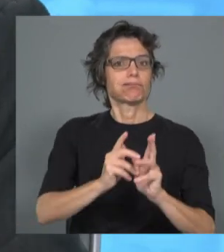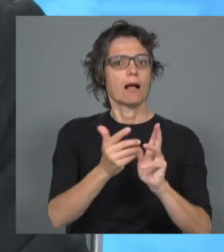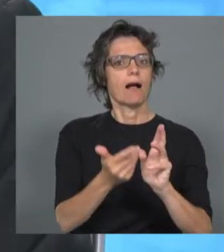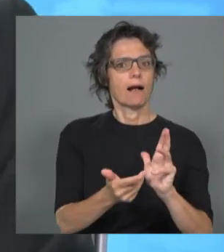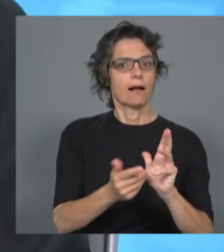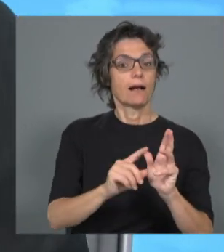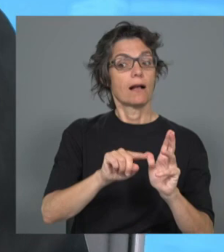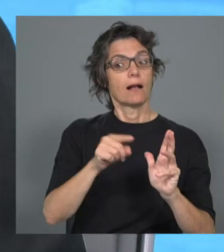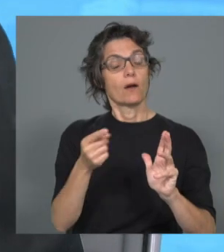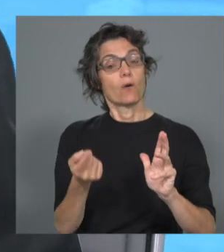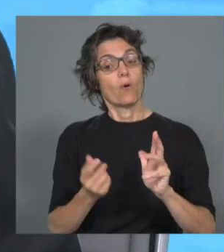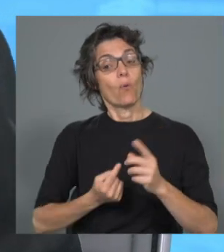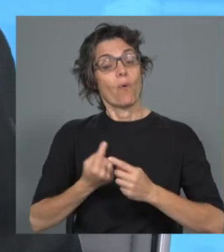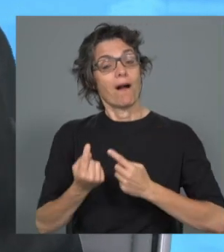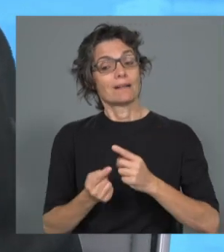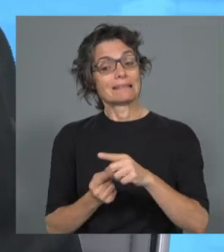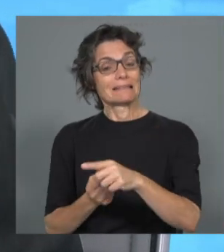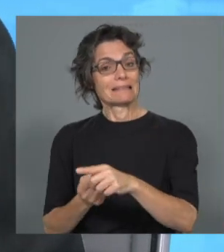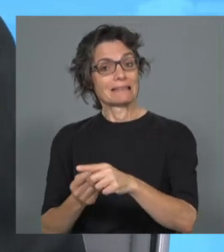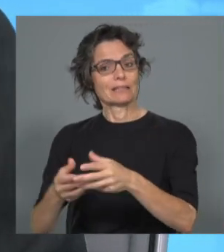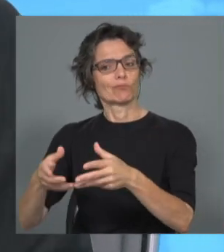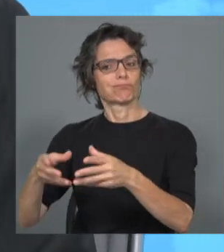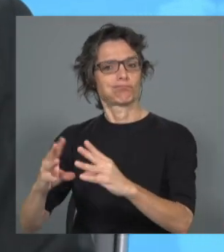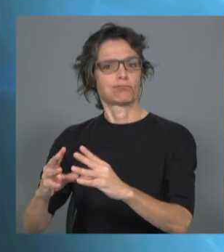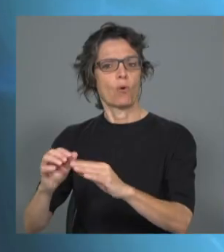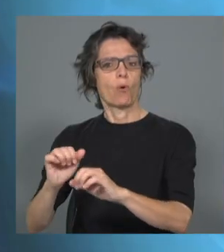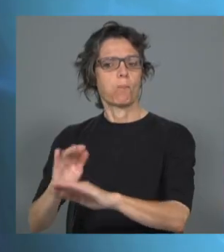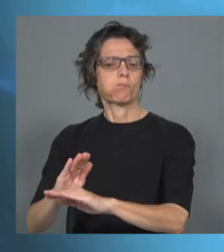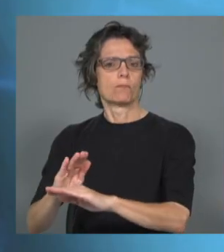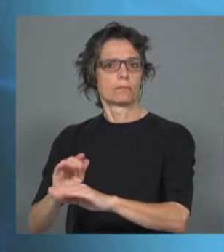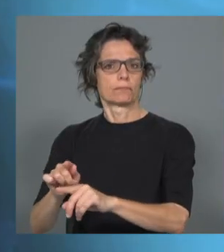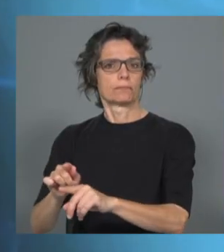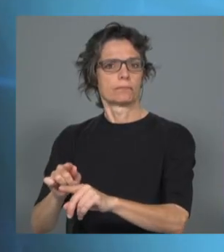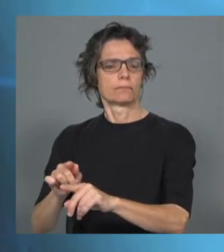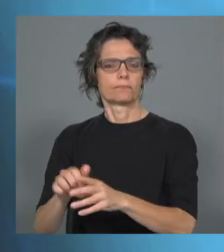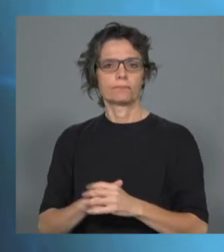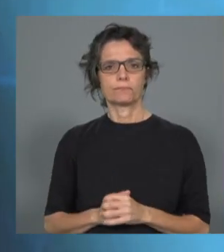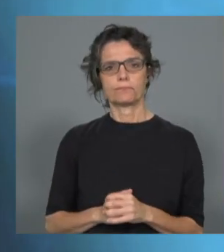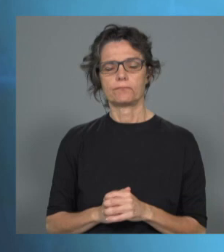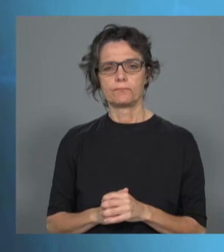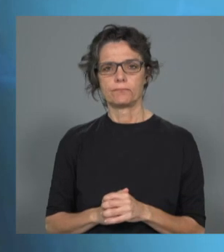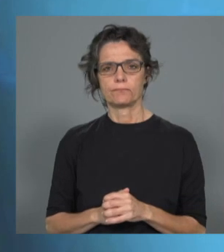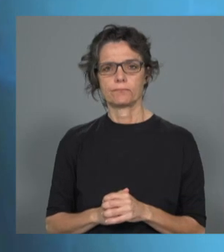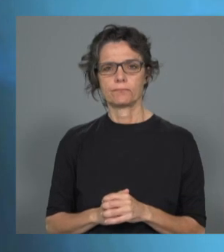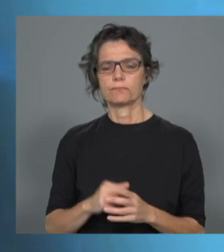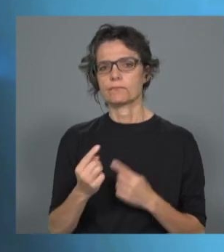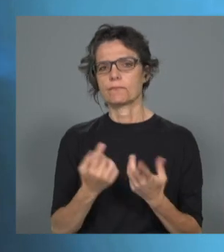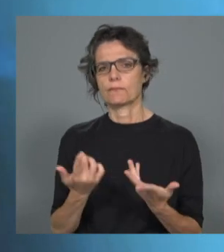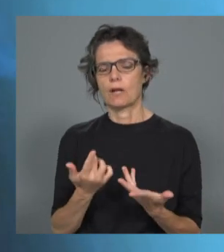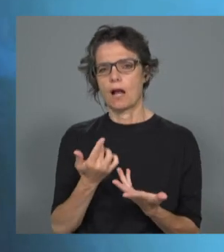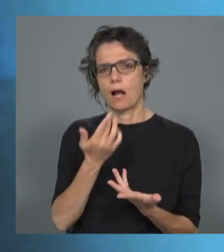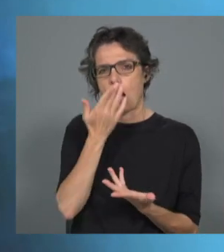vezes, porventura, poderá ser de bloqueio. Algo que parece ser, digamos, pacífico é esta